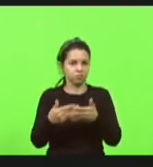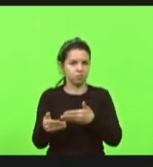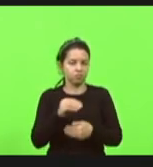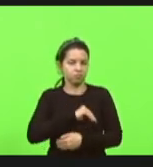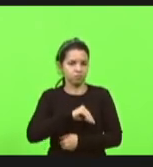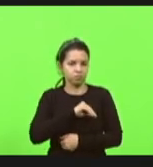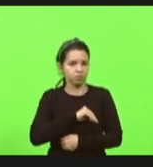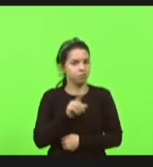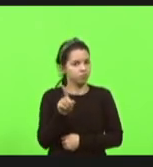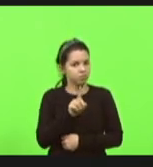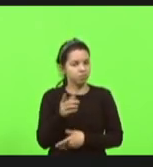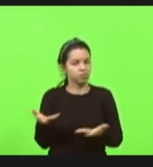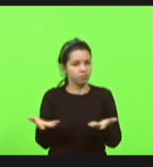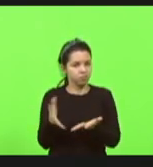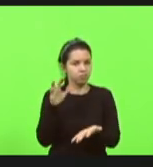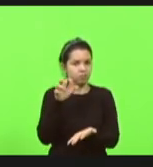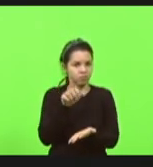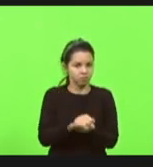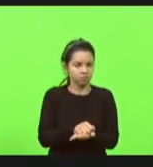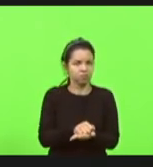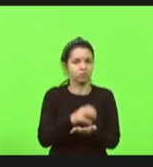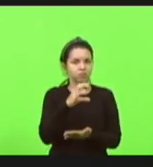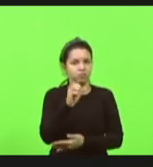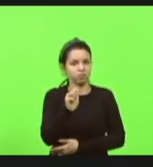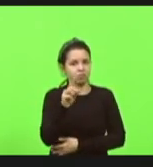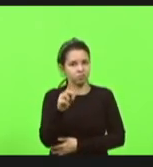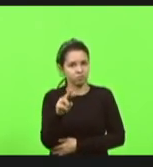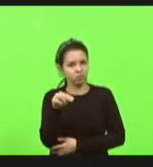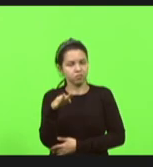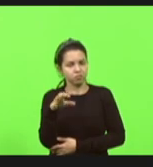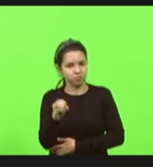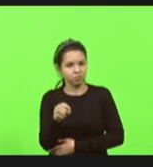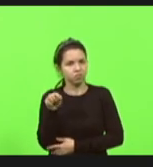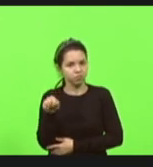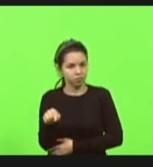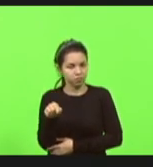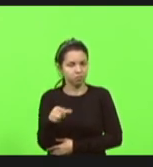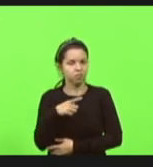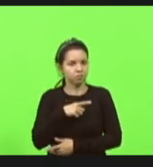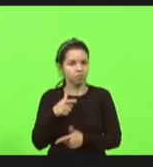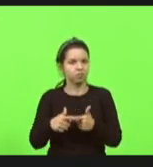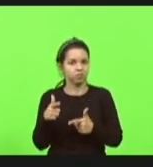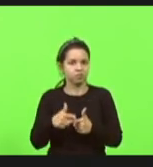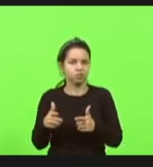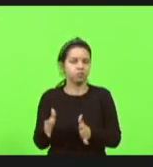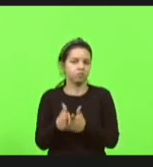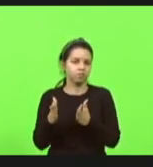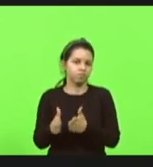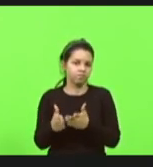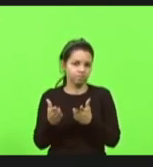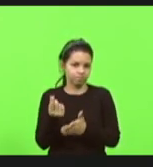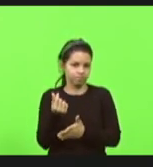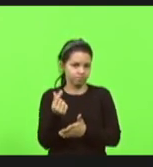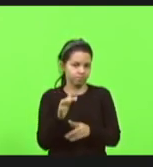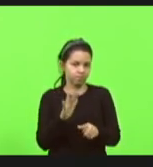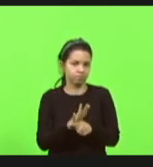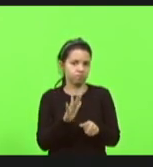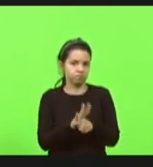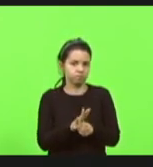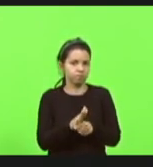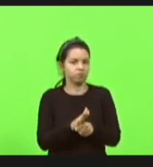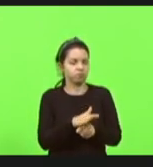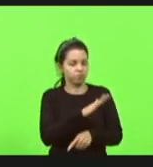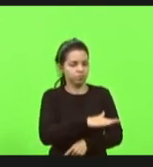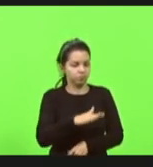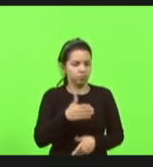que, de fato, estão inscritos no CAD único e têm dificuldades efetivas financeiras para suportar as despesas da criação de seus